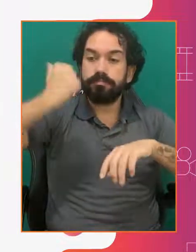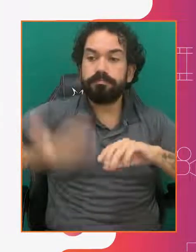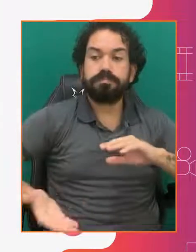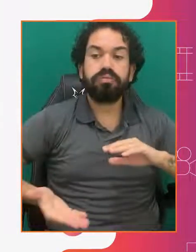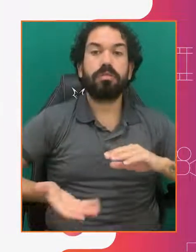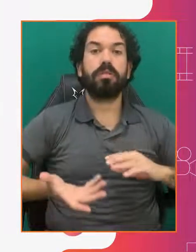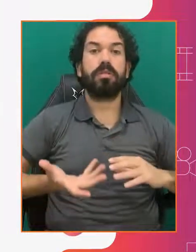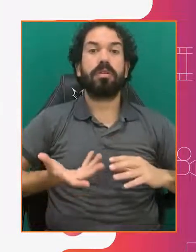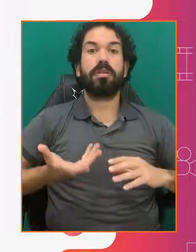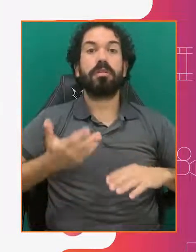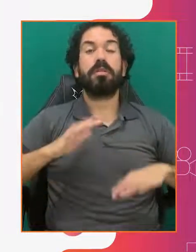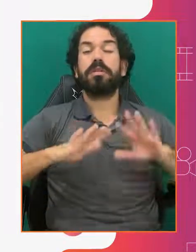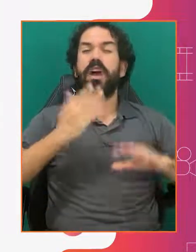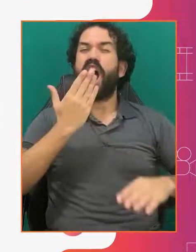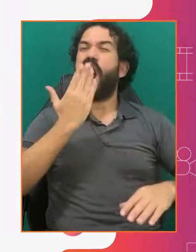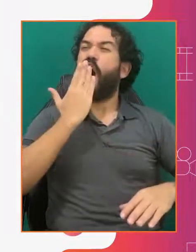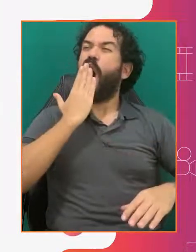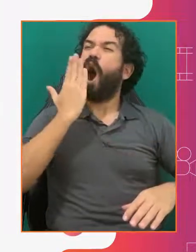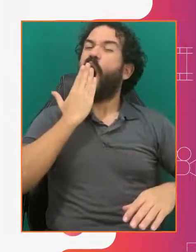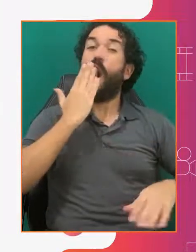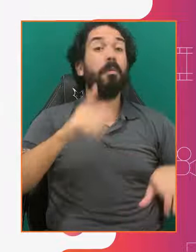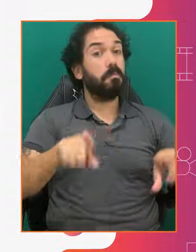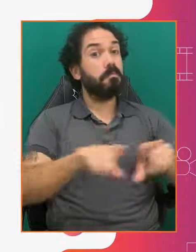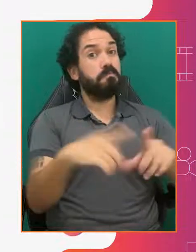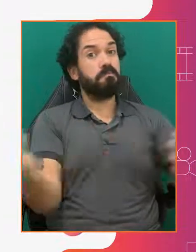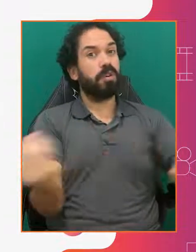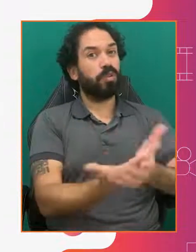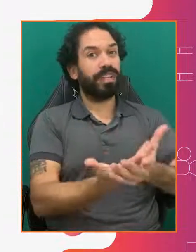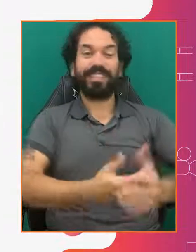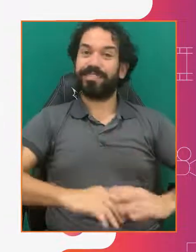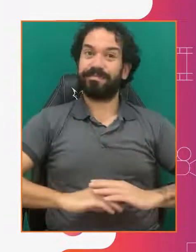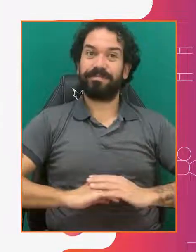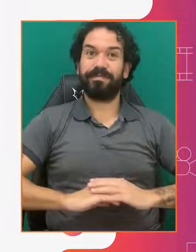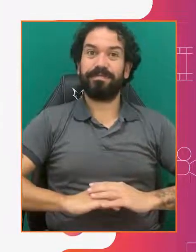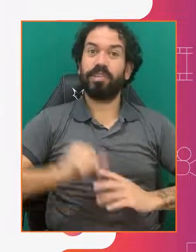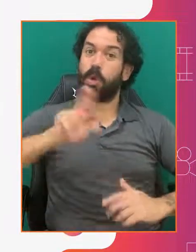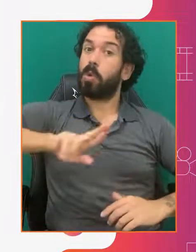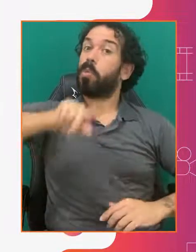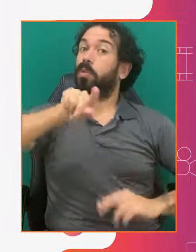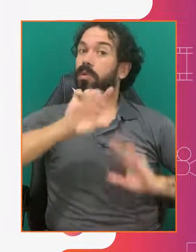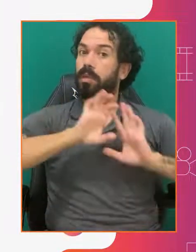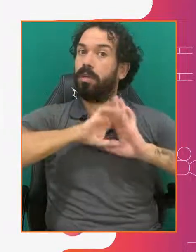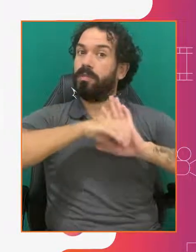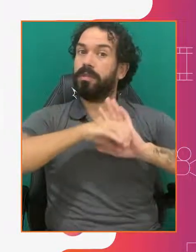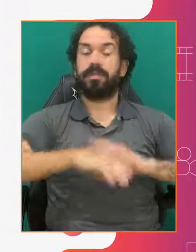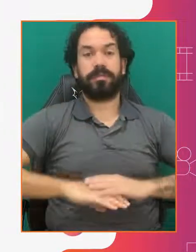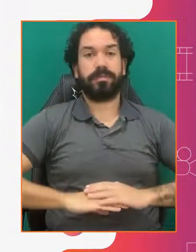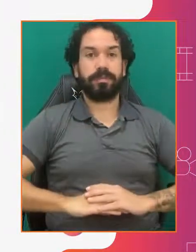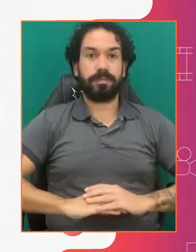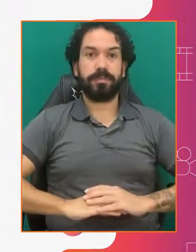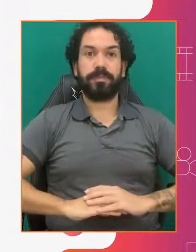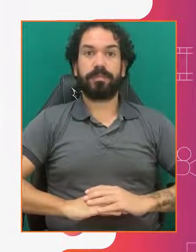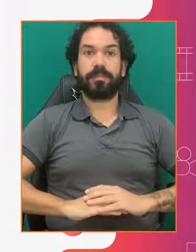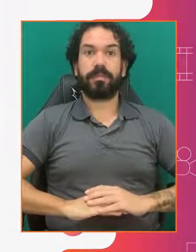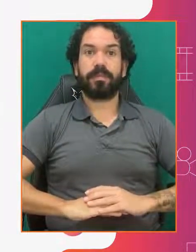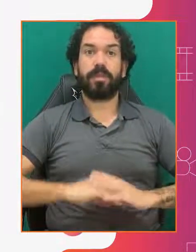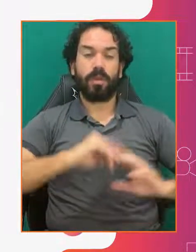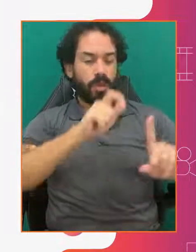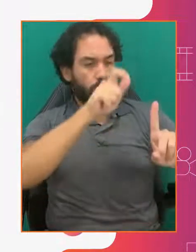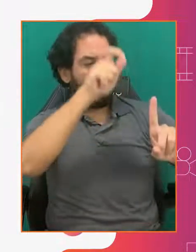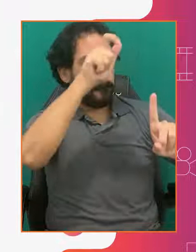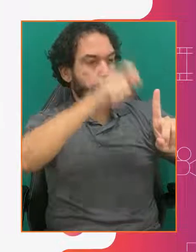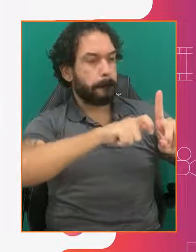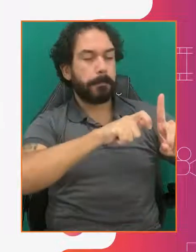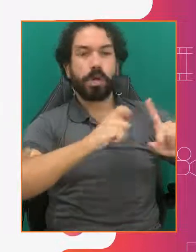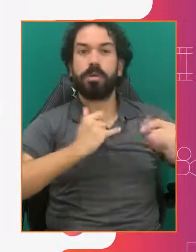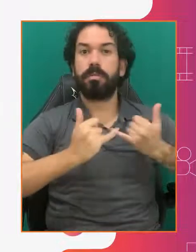até mesmo num bocejo. São trabalhados esse conceito. Quando um personagem,